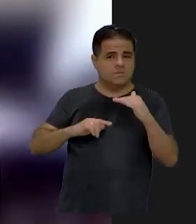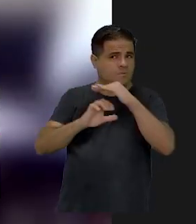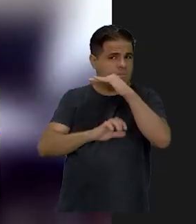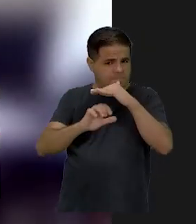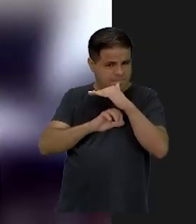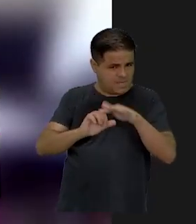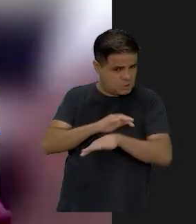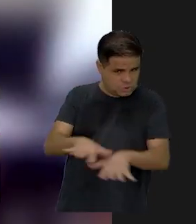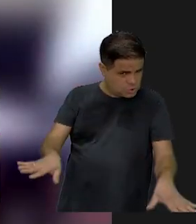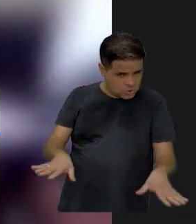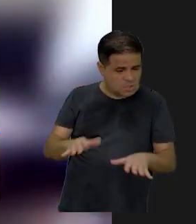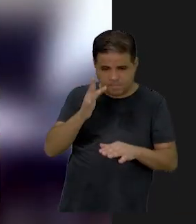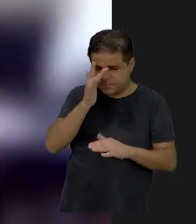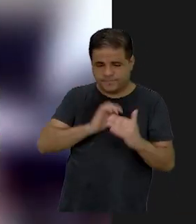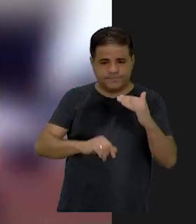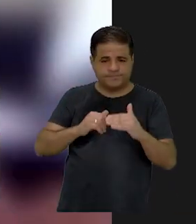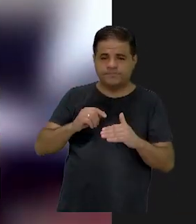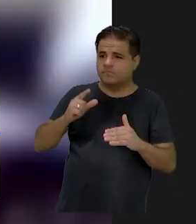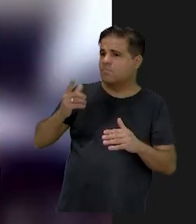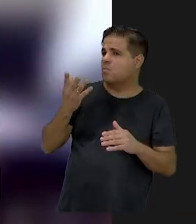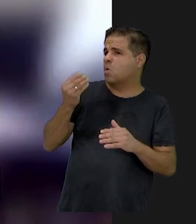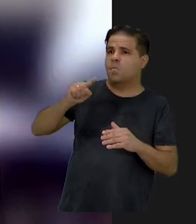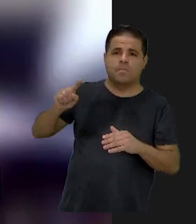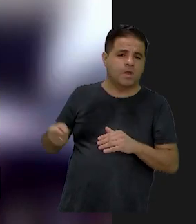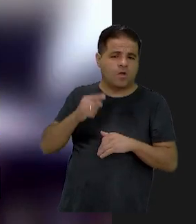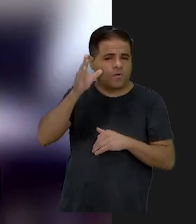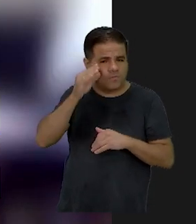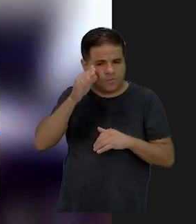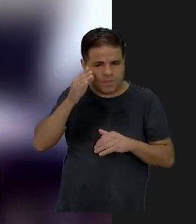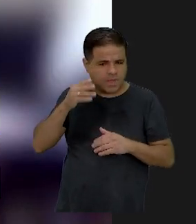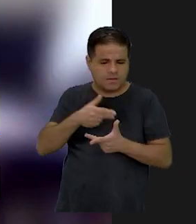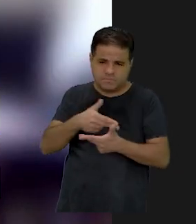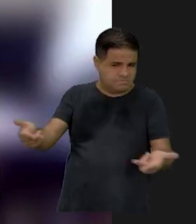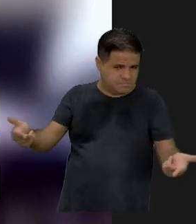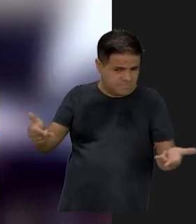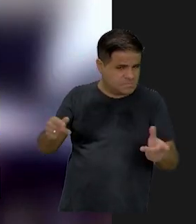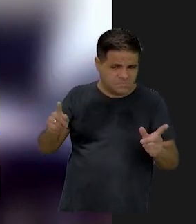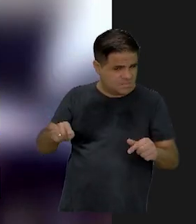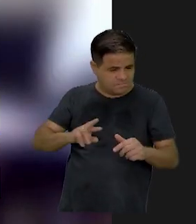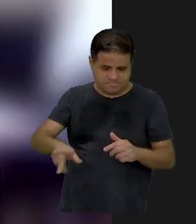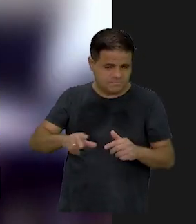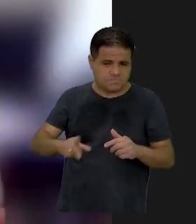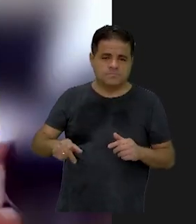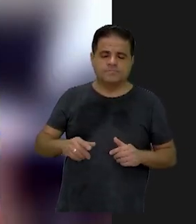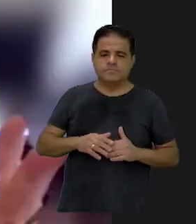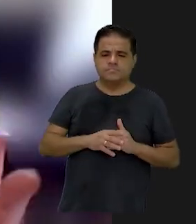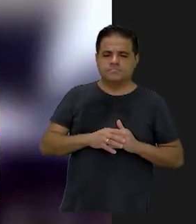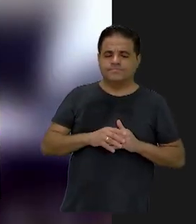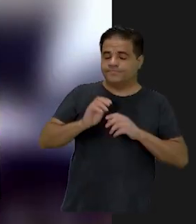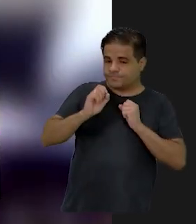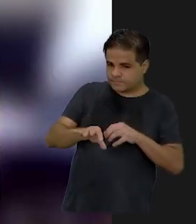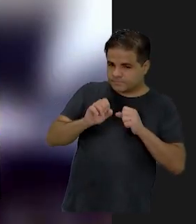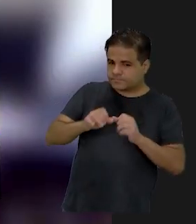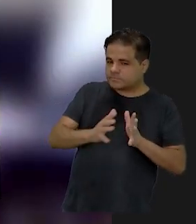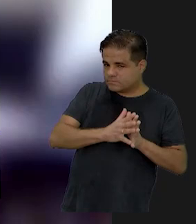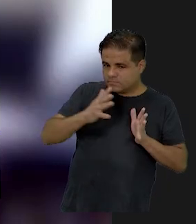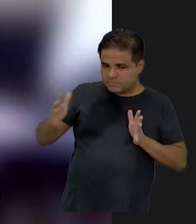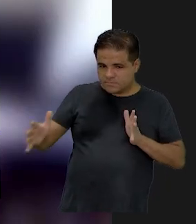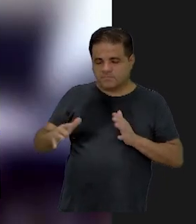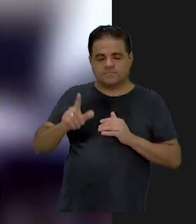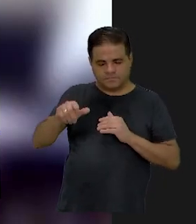orçamento doméstico, simulações de compra na forma de um jogo, bem mobilizador para